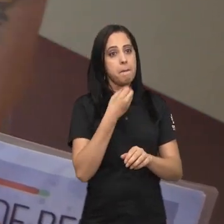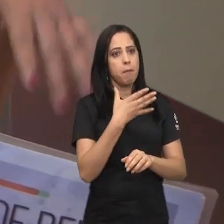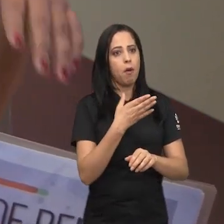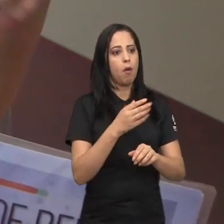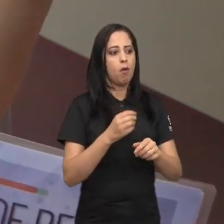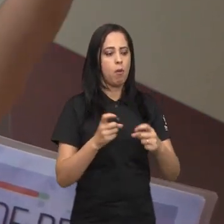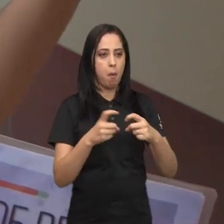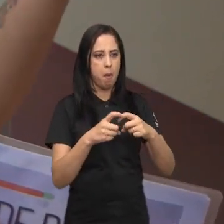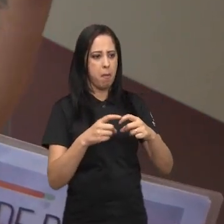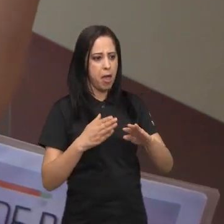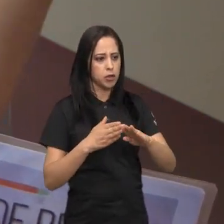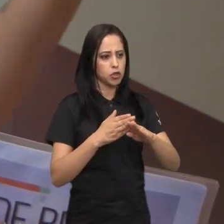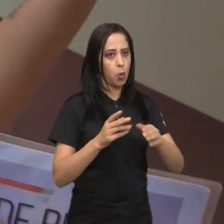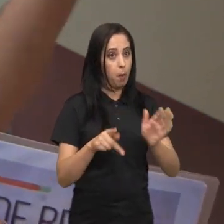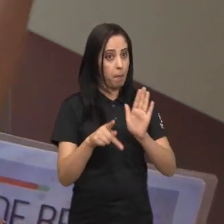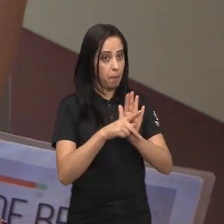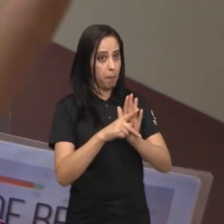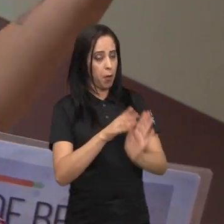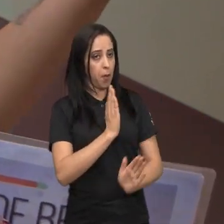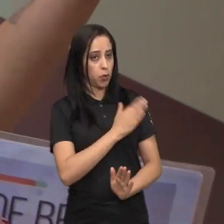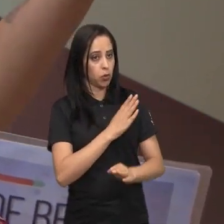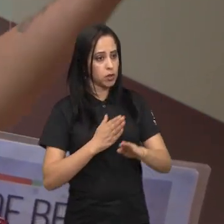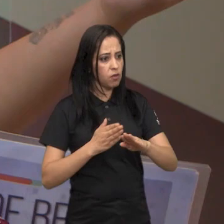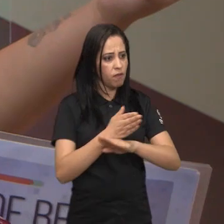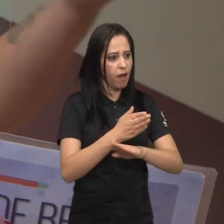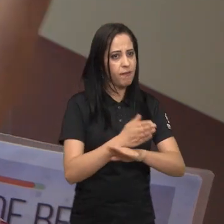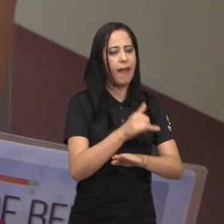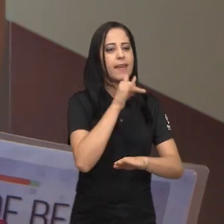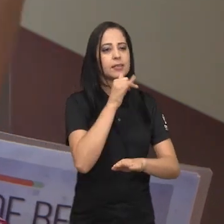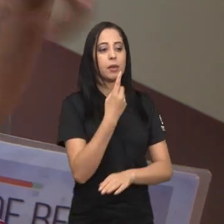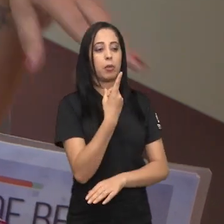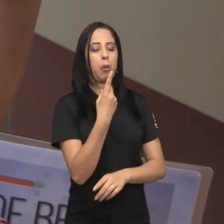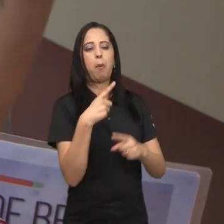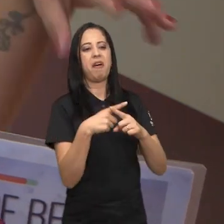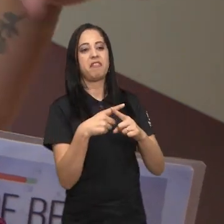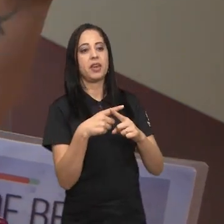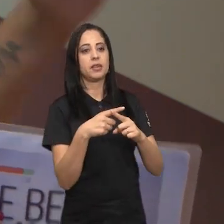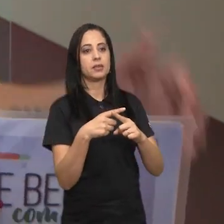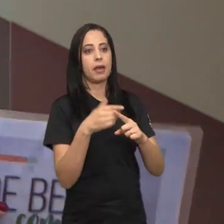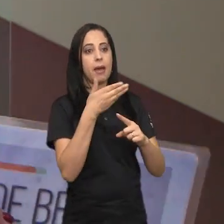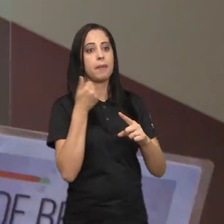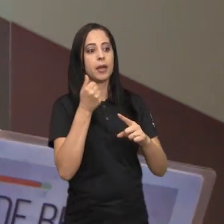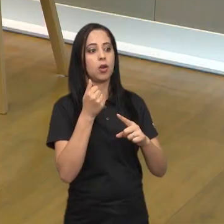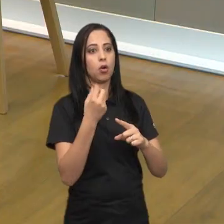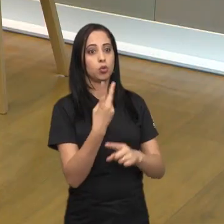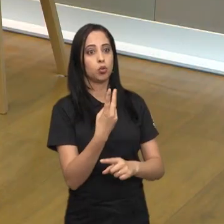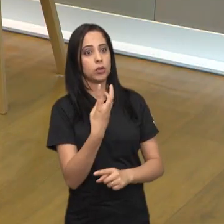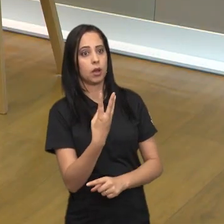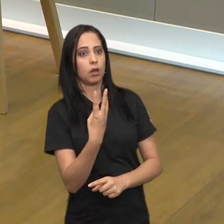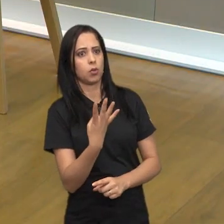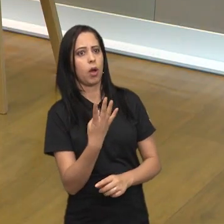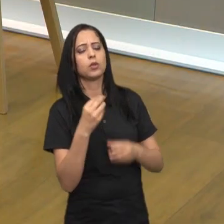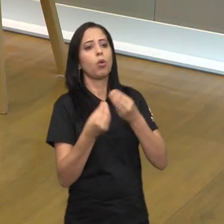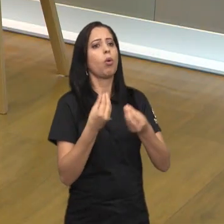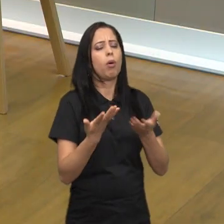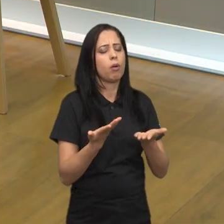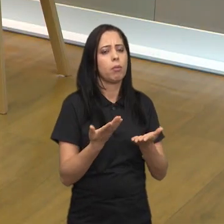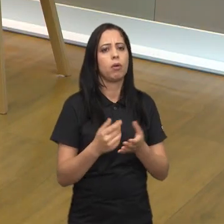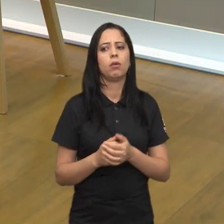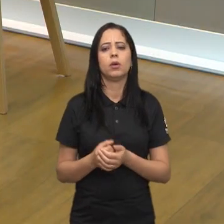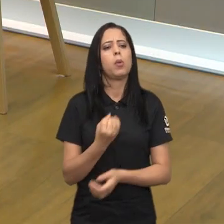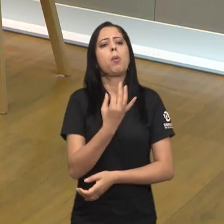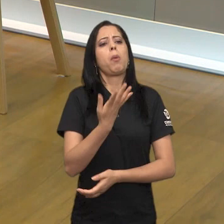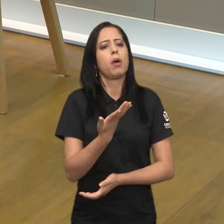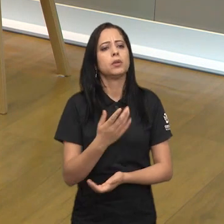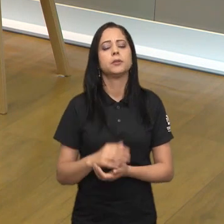cardiologista? Se eu faço uma consulta com o cardiologista uma vez ao ano, então agora eu vou começar aí 2, 3, é melhor diminuir esse prazo? Nesse